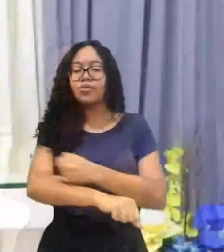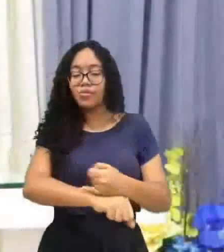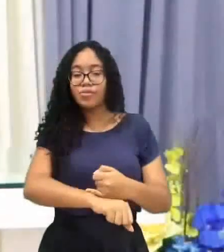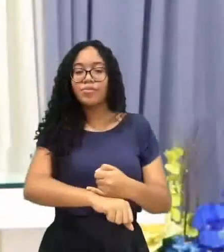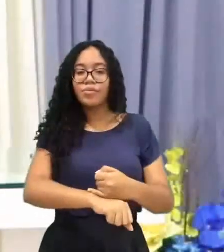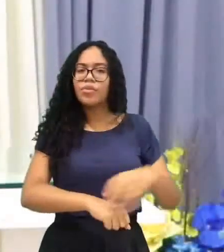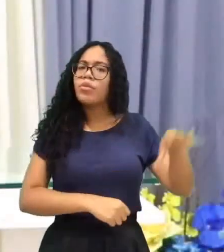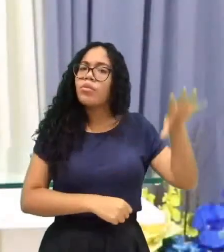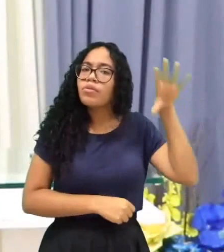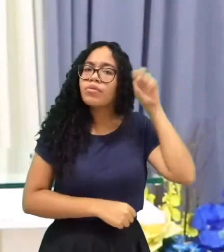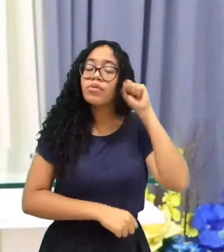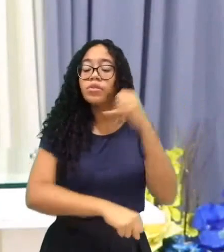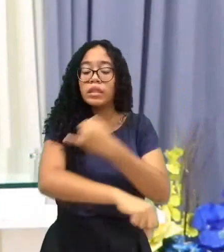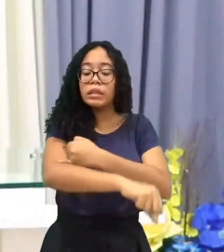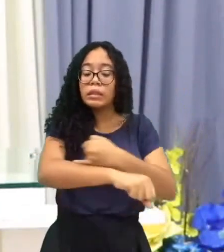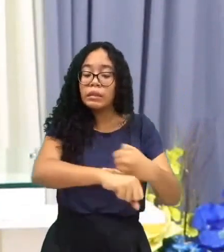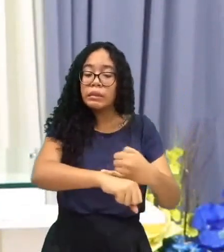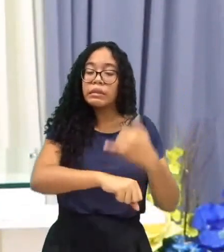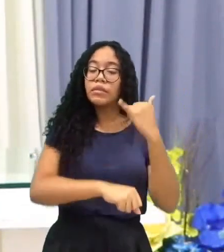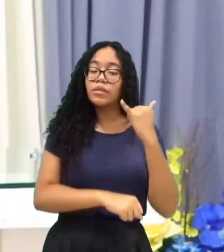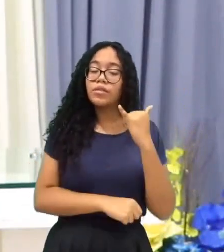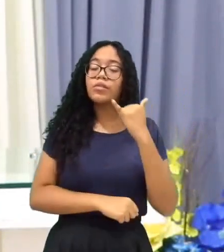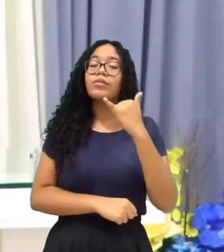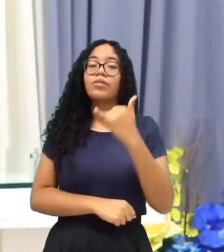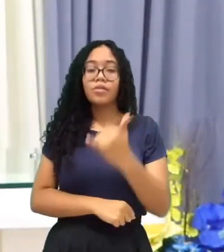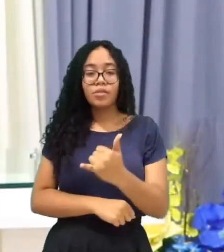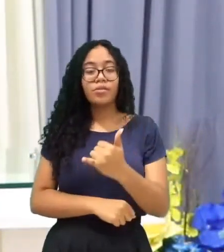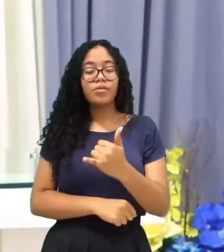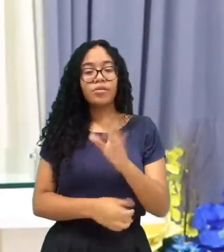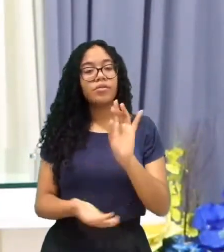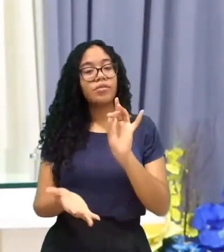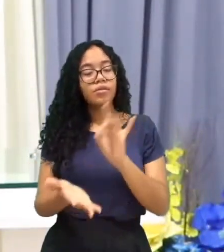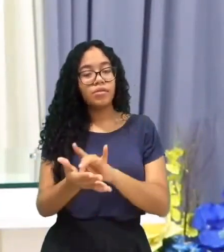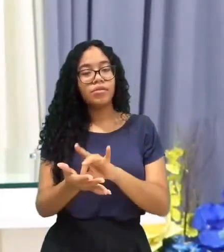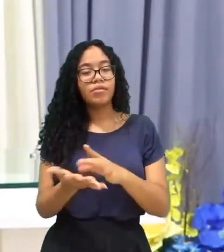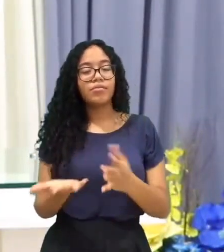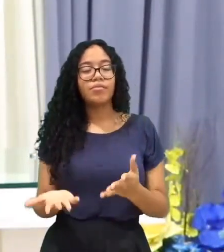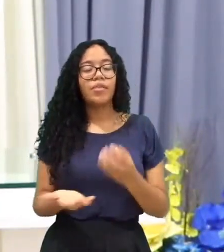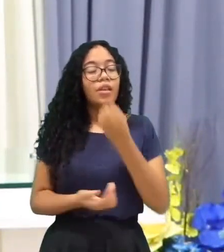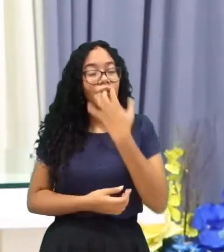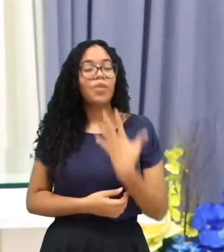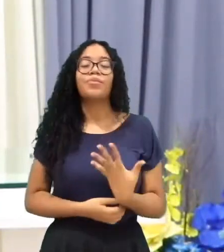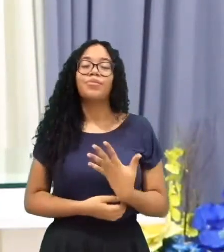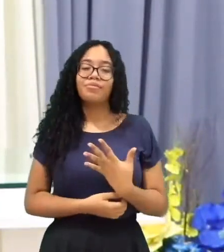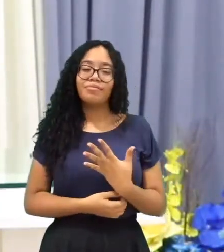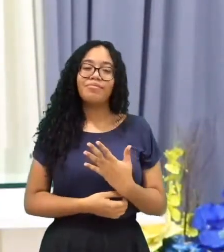e Jacó estava de verdade. É bom, irmãos, quando nós falamos,